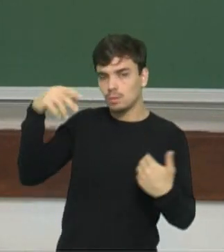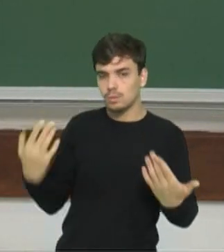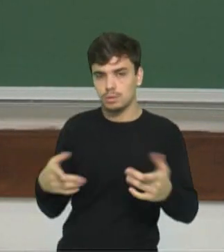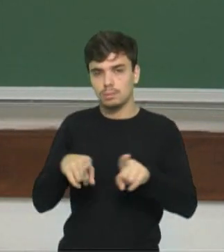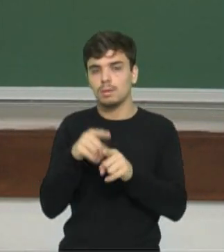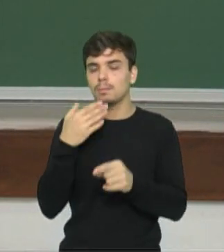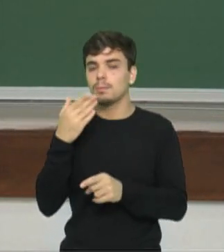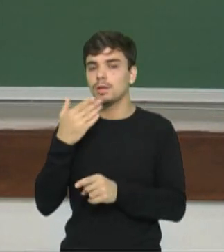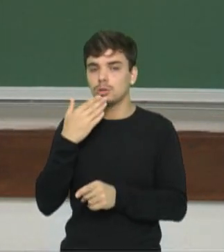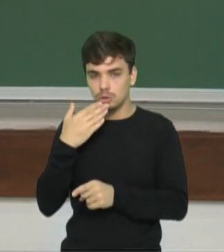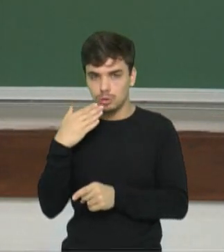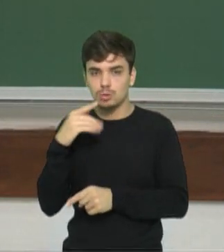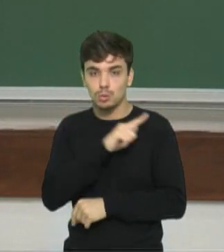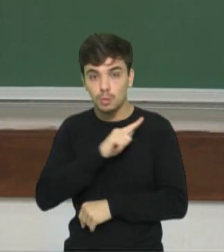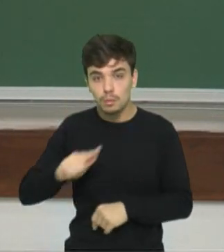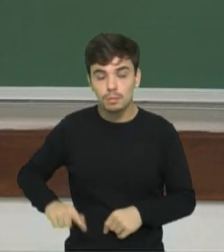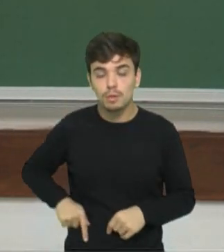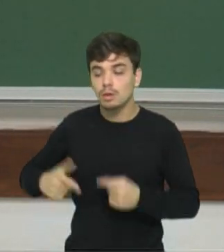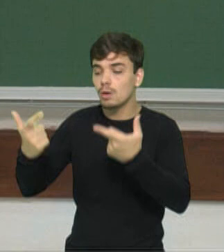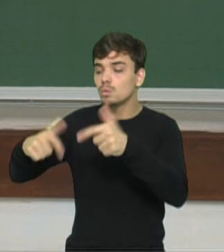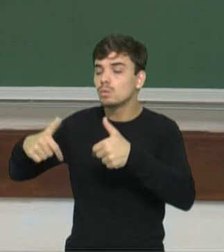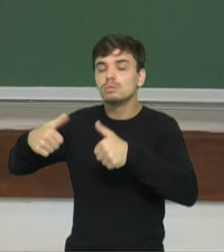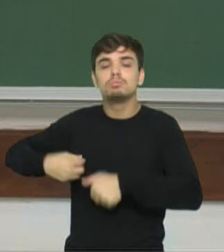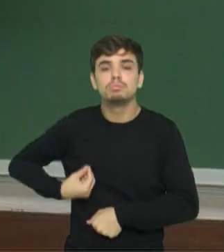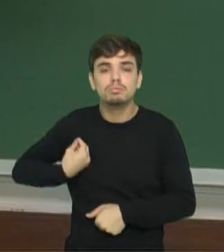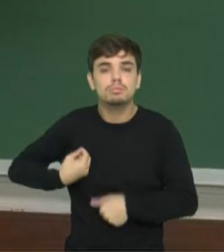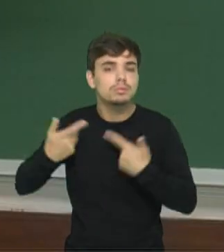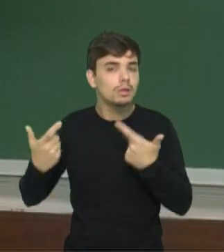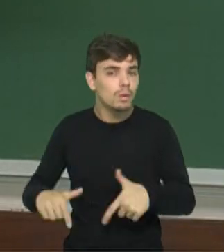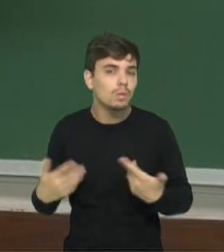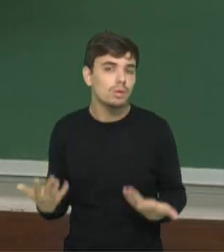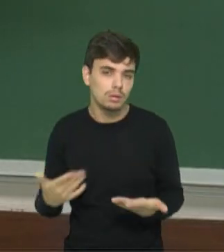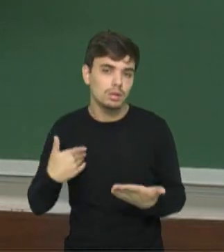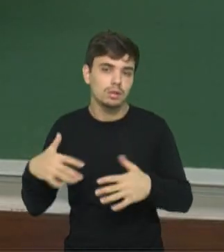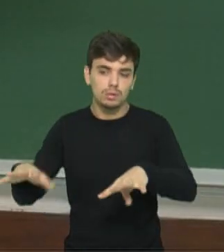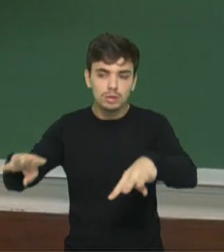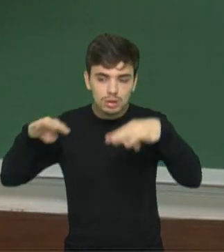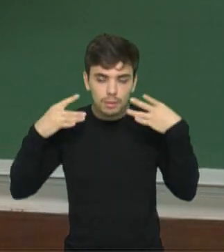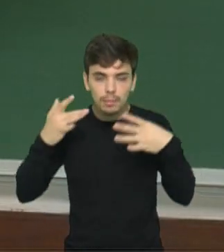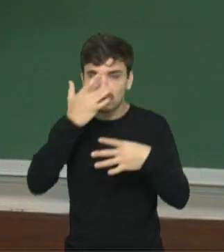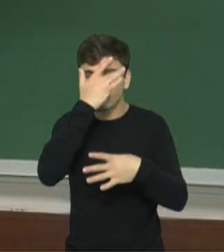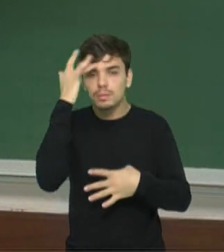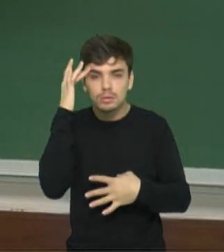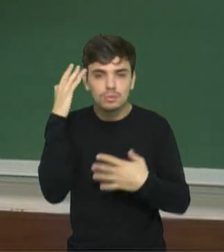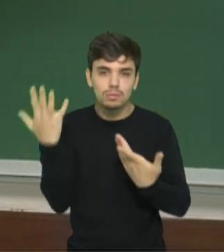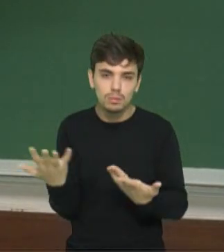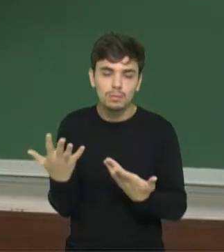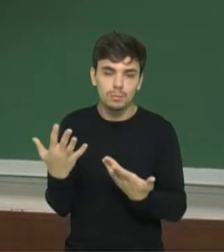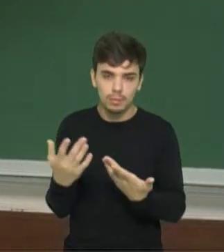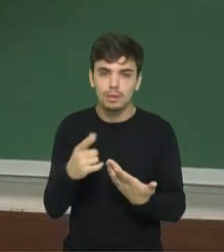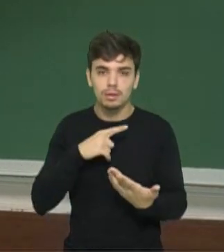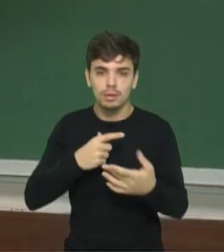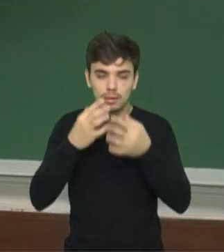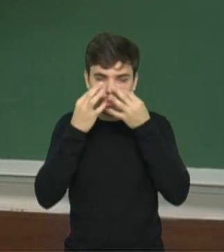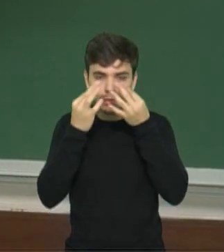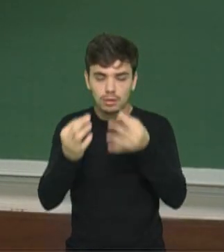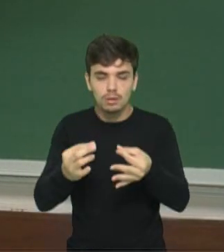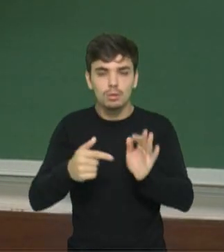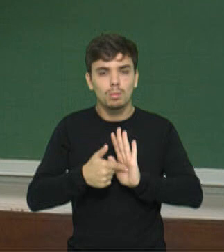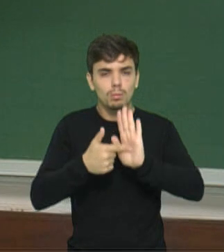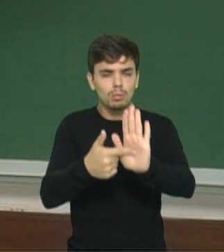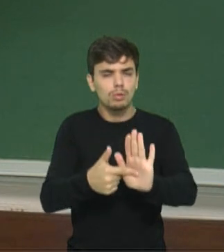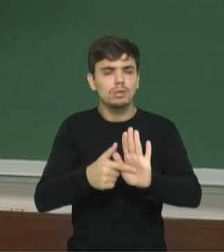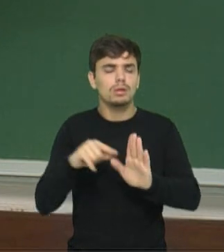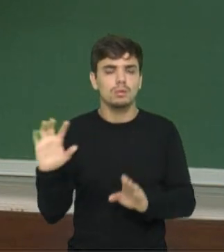o paradeiro dessas pessoas, chamando, portanto, a atenção da comunidade internacional para esse movimento, dando uma visibilidade a